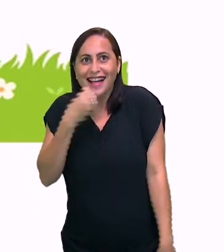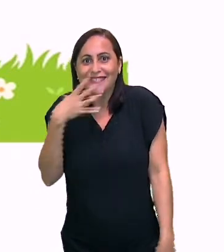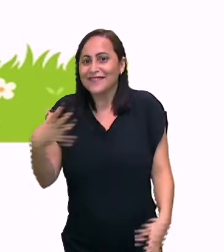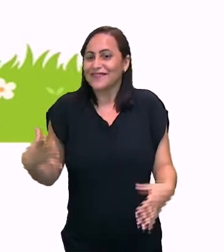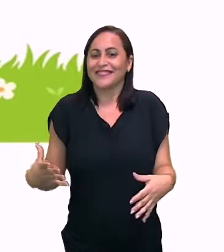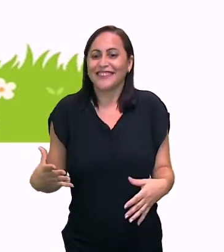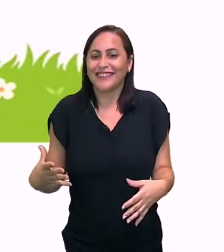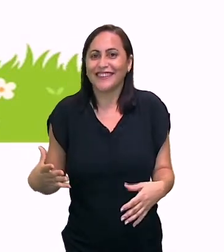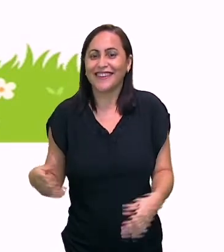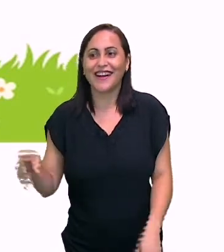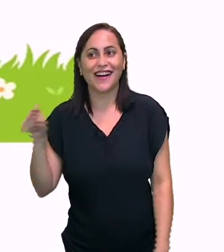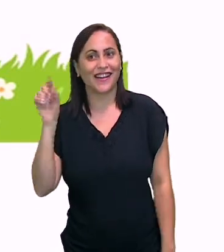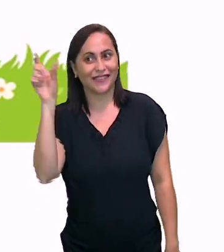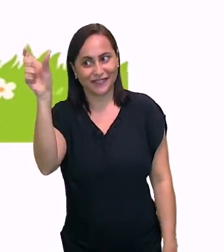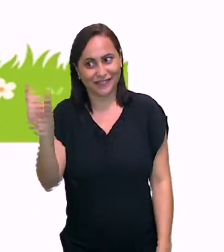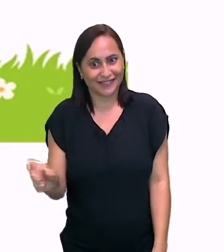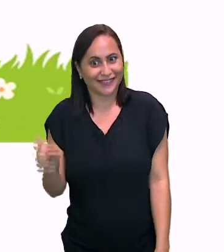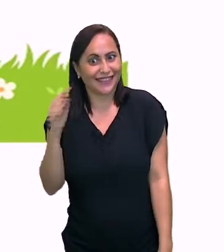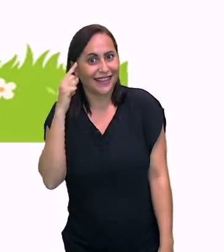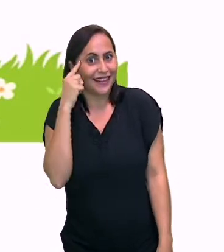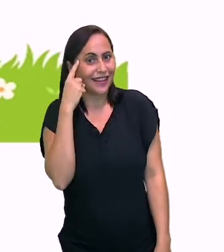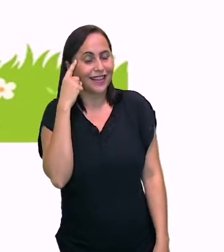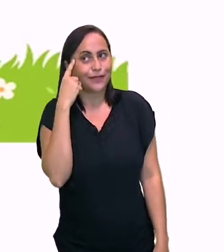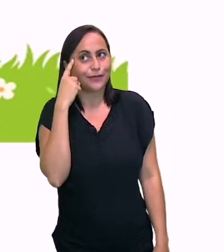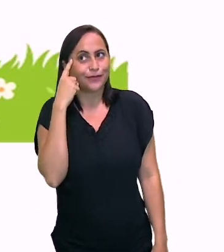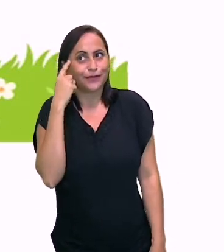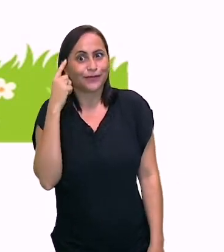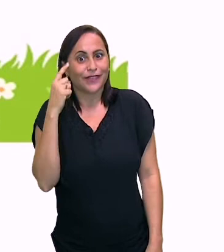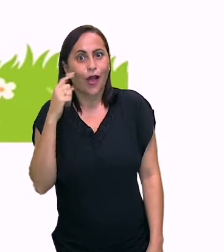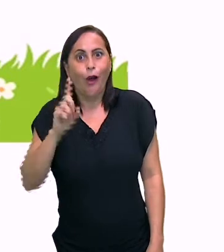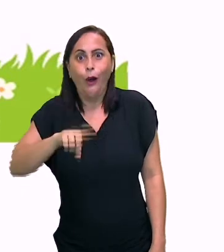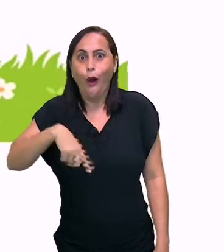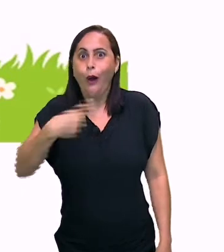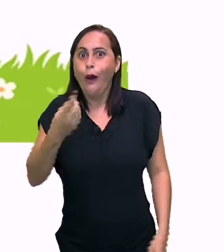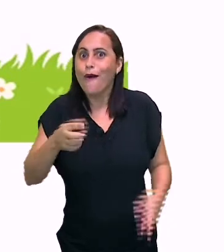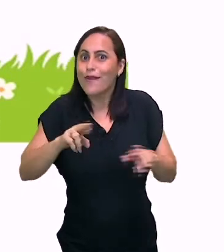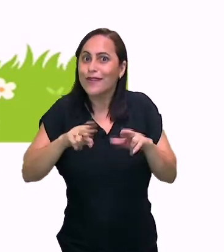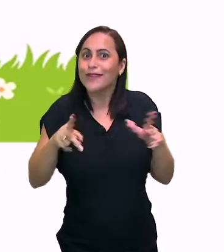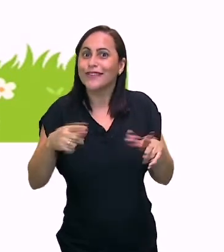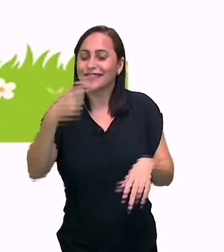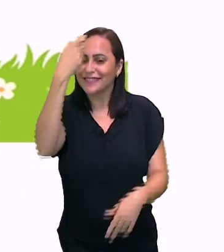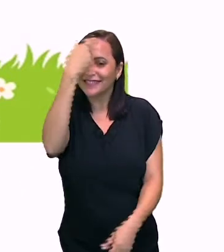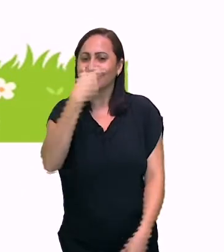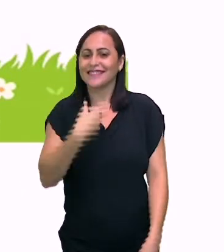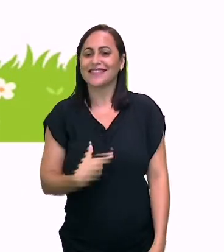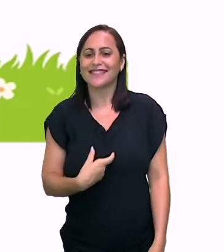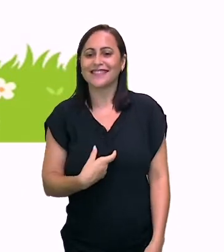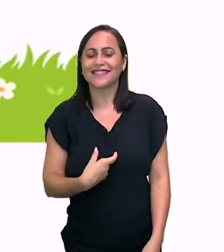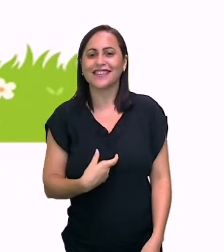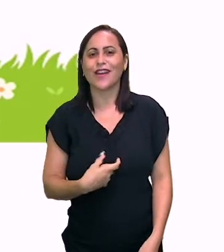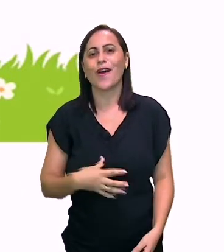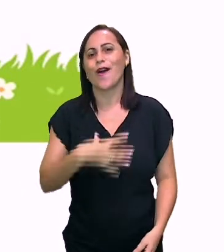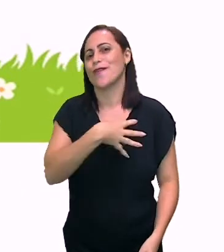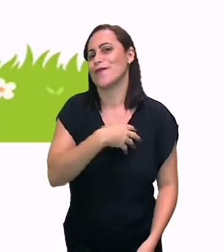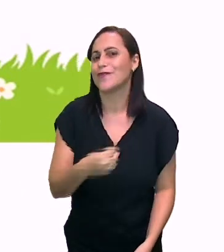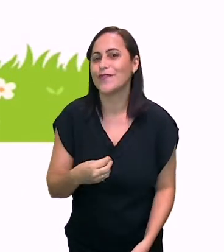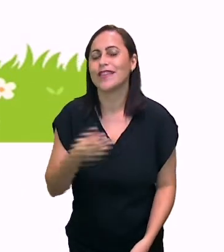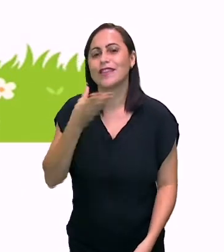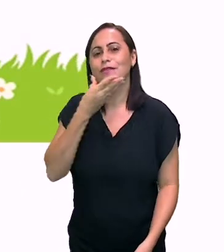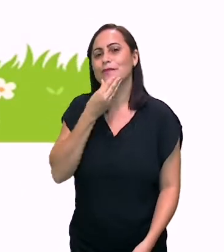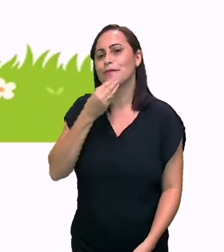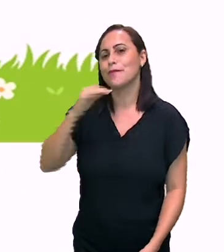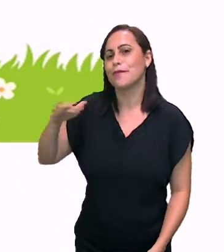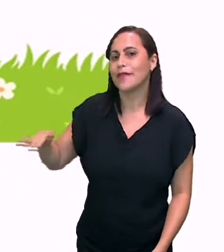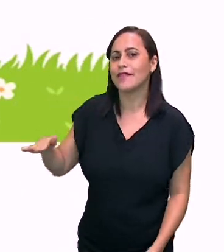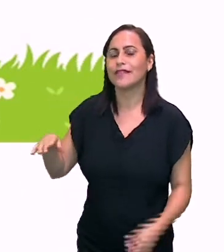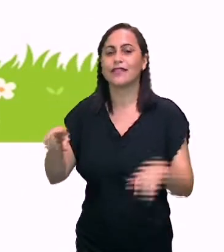Maravilha! Pensou Pedro. Eis uma outra coisa que eu sou. Filho,